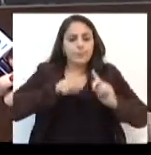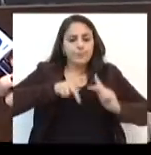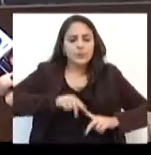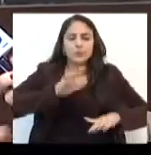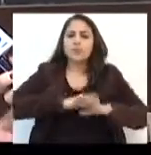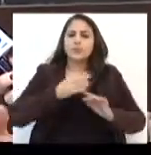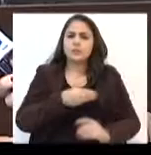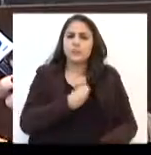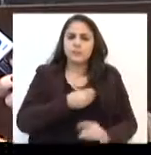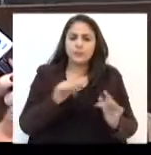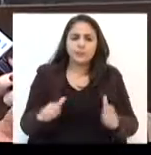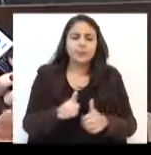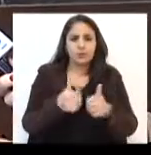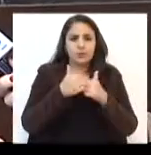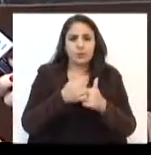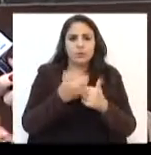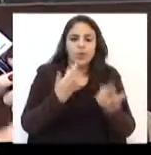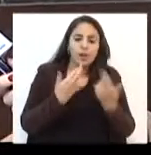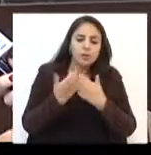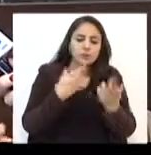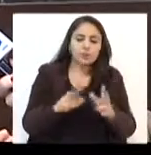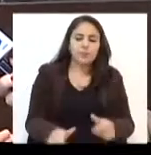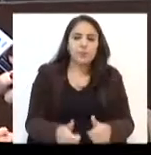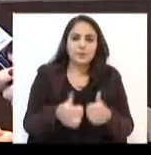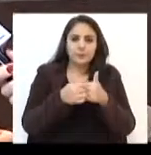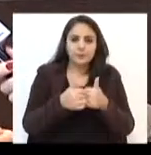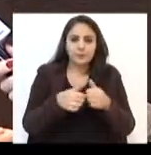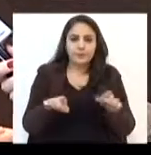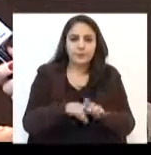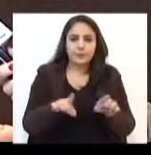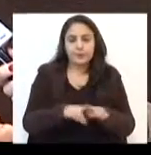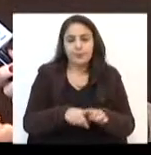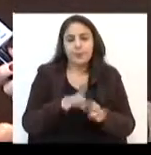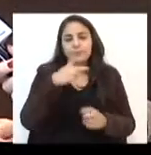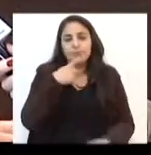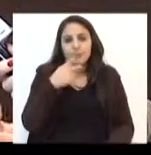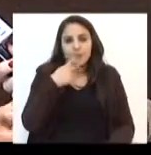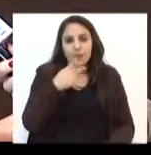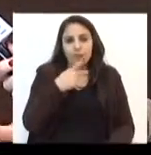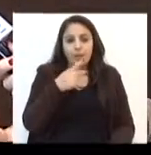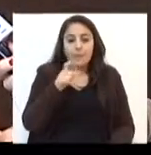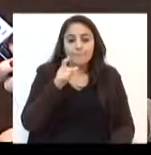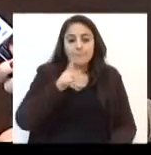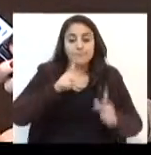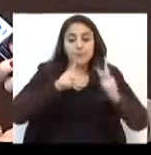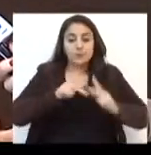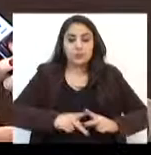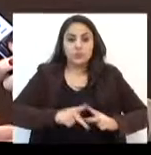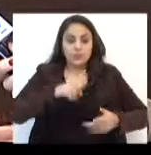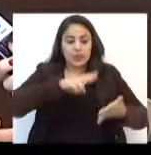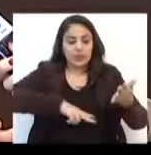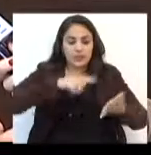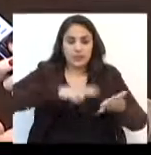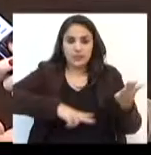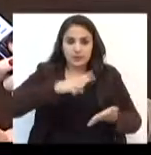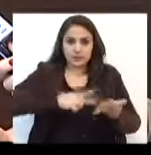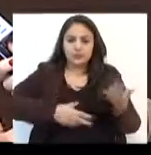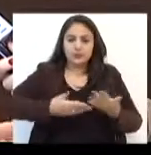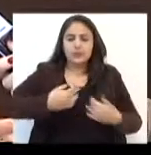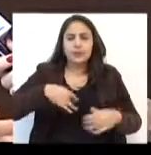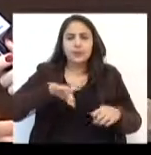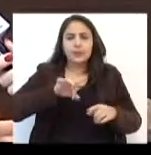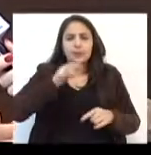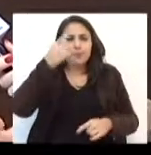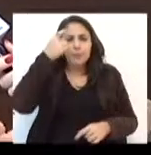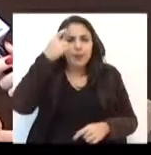uma pessoa que vive melhor, convive melhor, se relaciona melhor. E a Bíblia diz que aquele que lê, aquele que